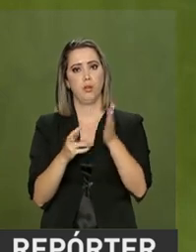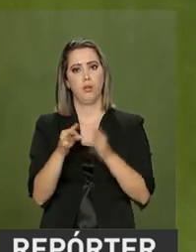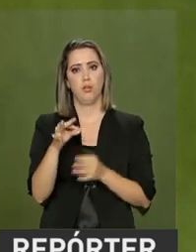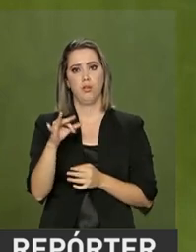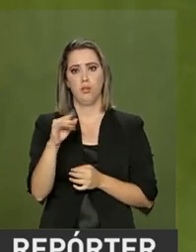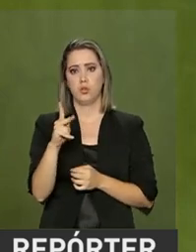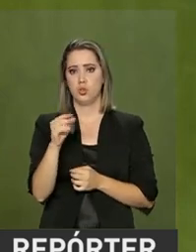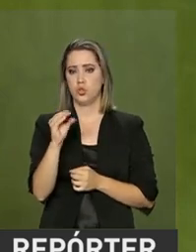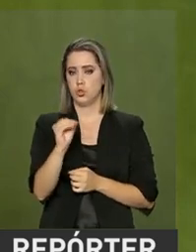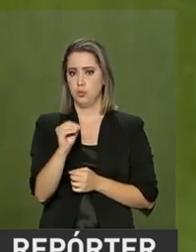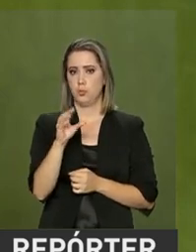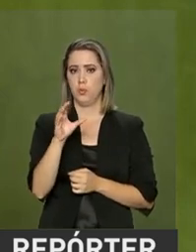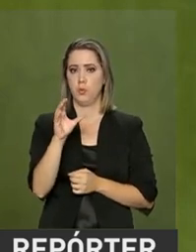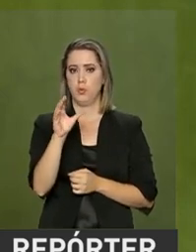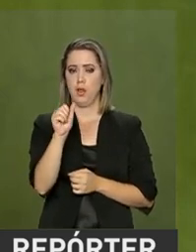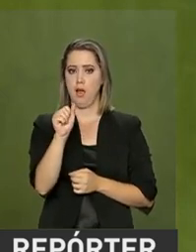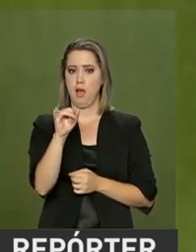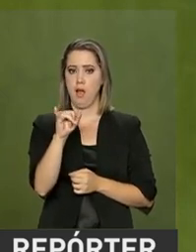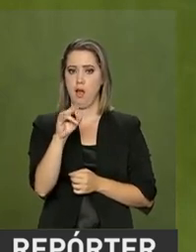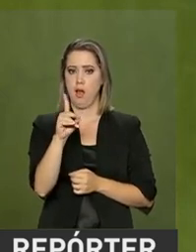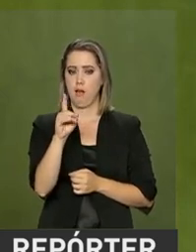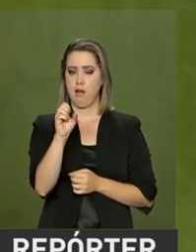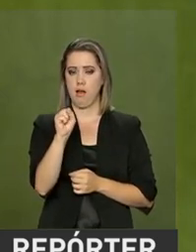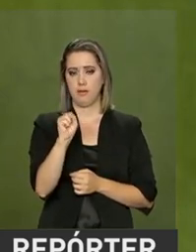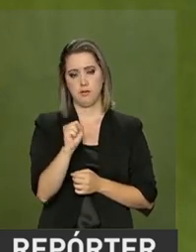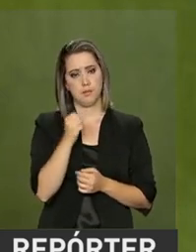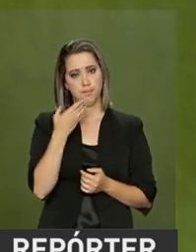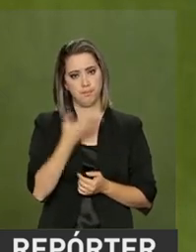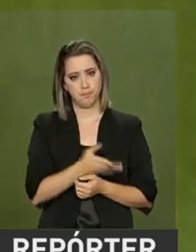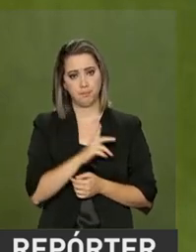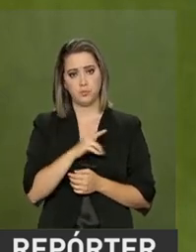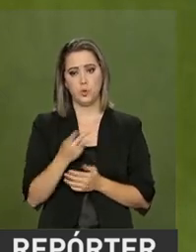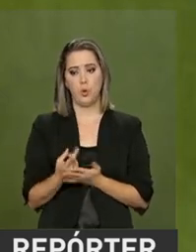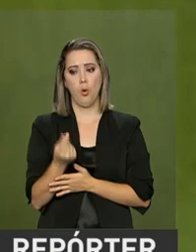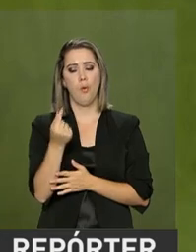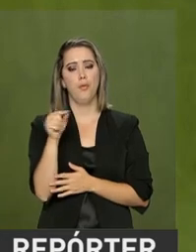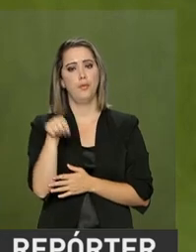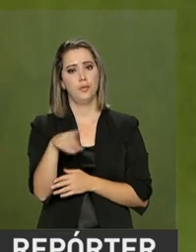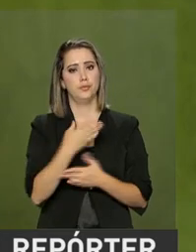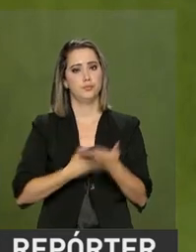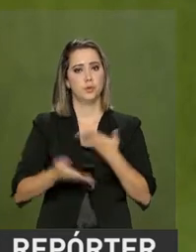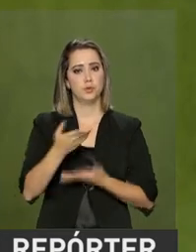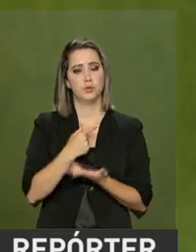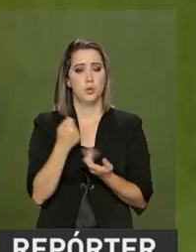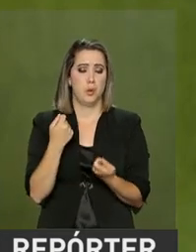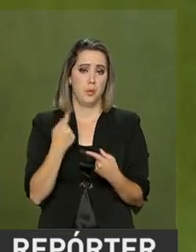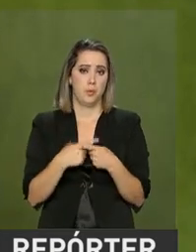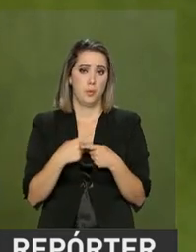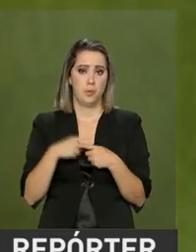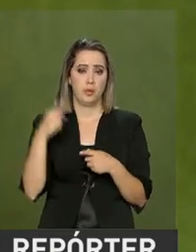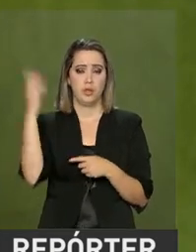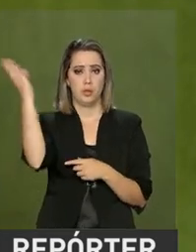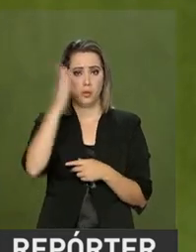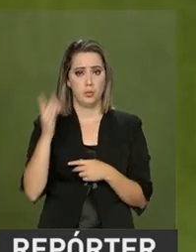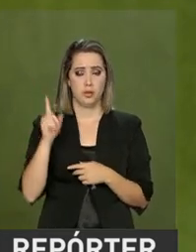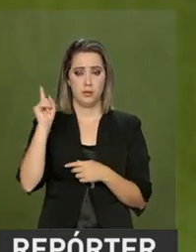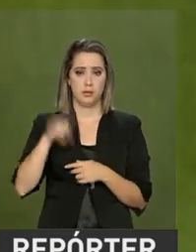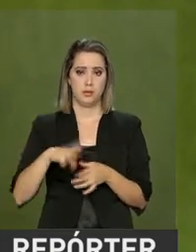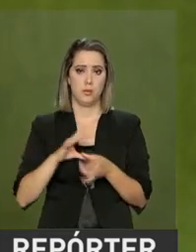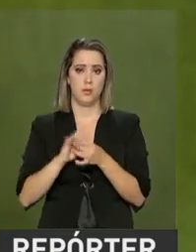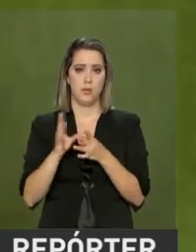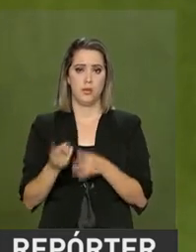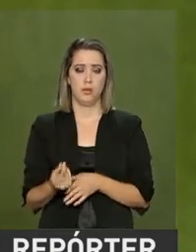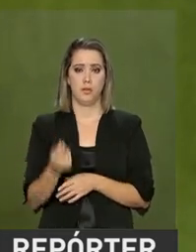Aides. O preço do produto será definido pelo mercado, já que no Brasil não há uma regulação de preços de produtos de